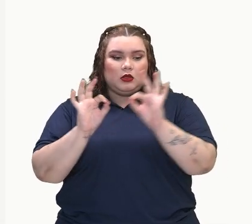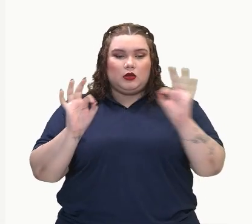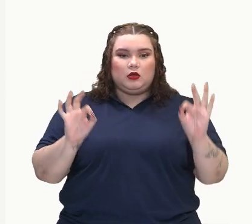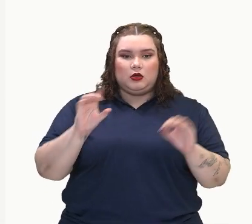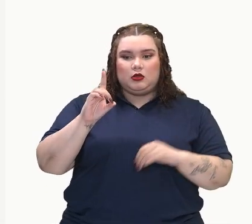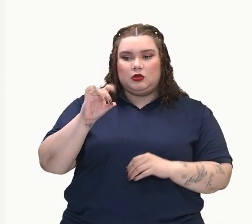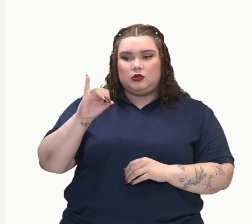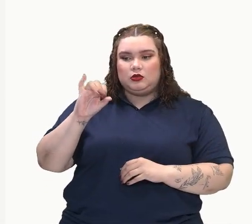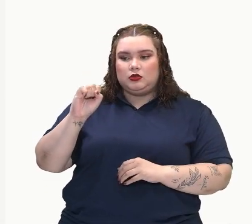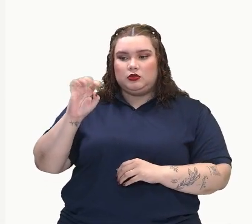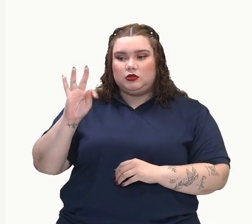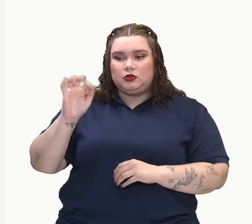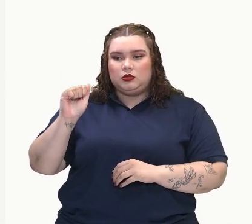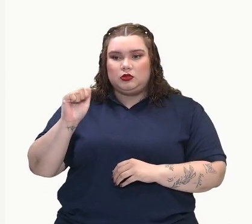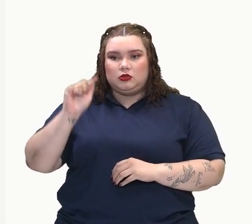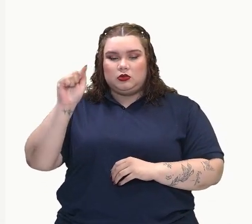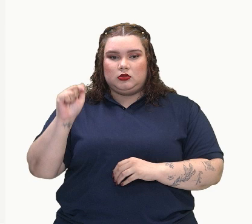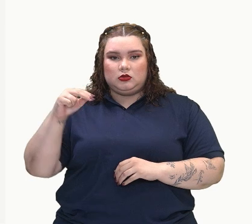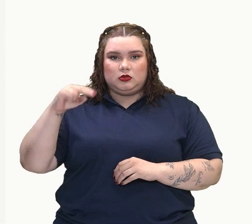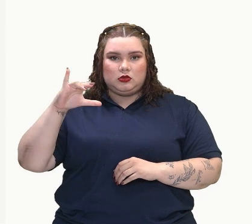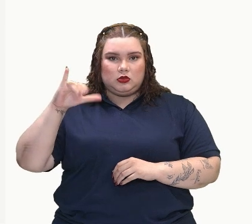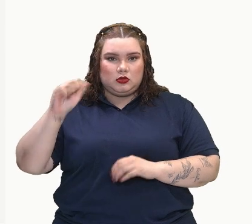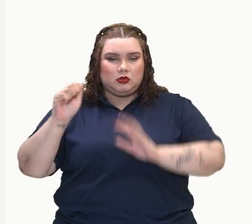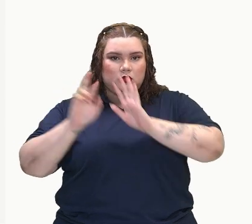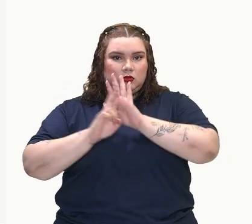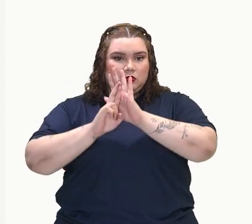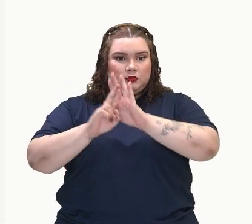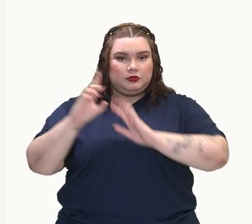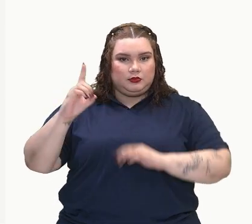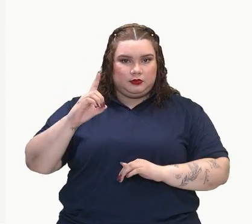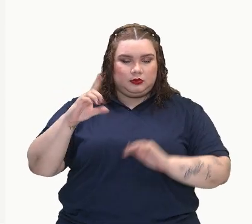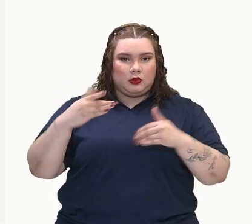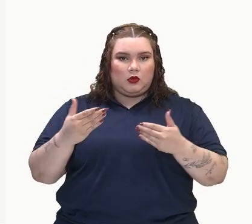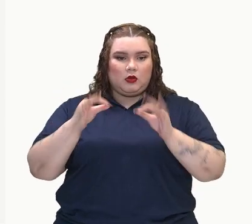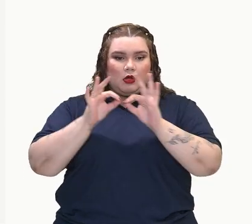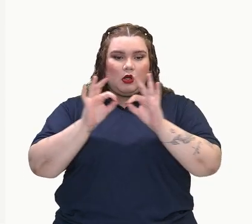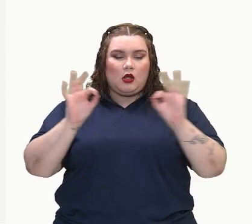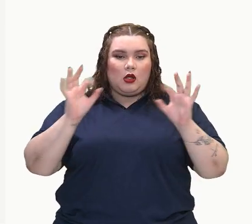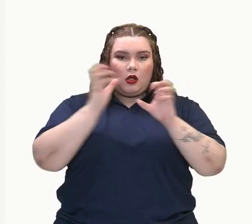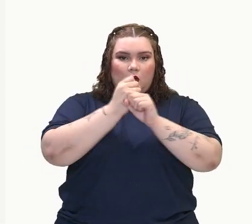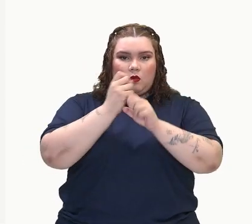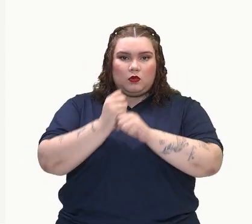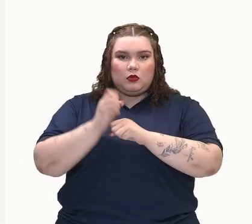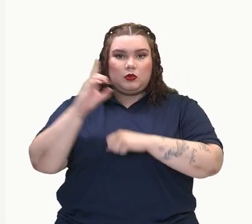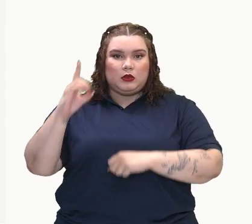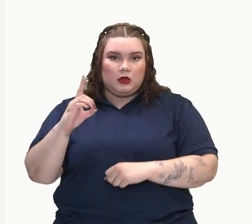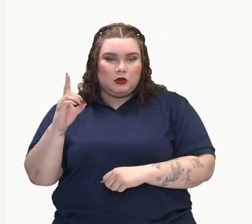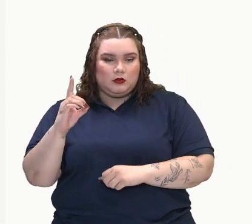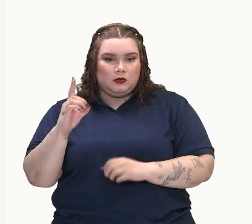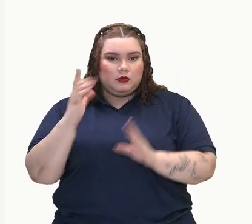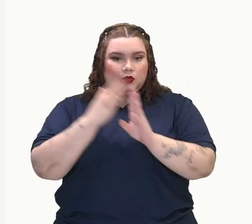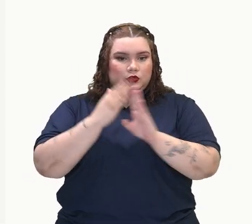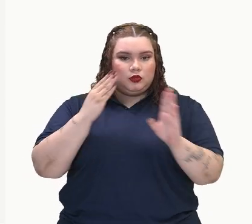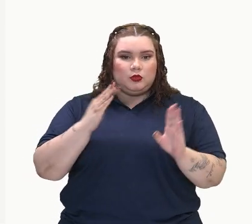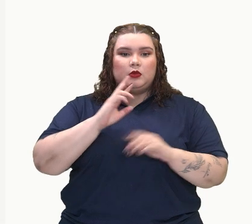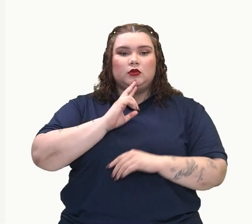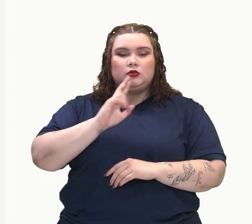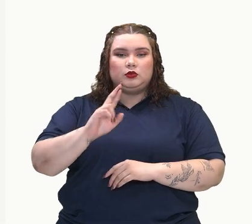entre esses dois centros. Está aqui, aquela distância lá entre dois